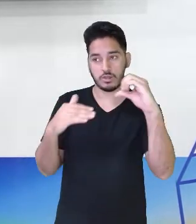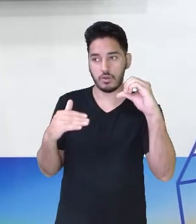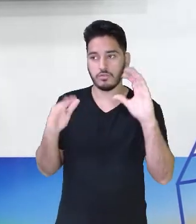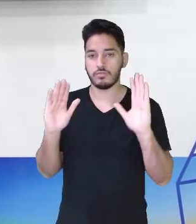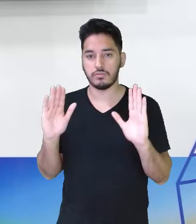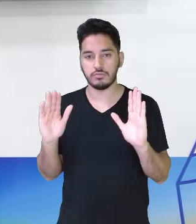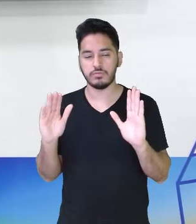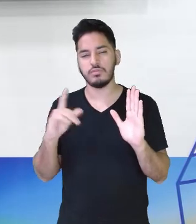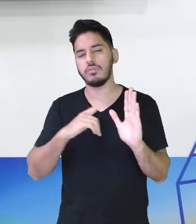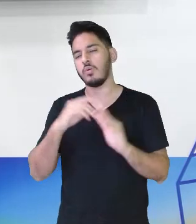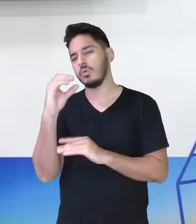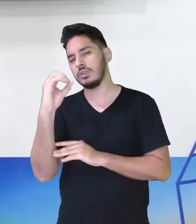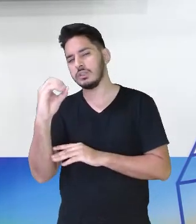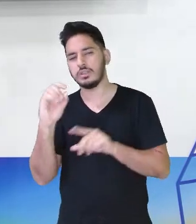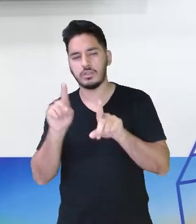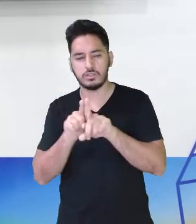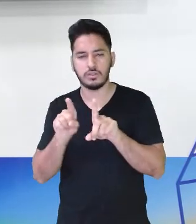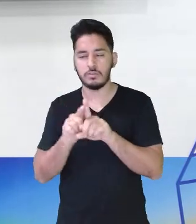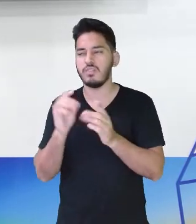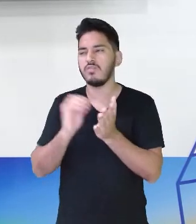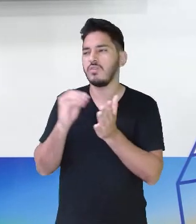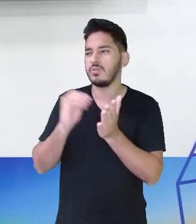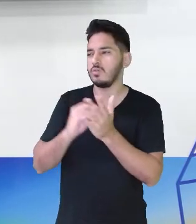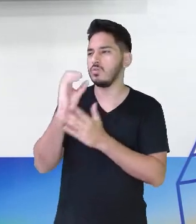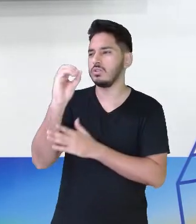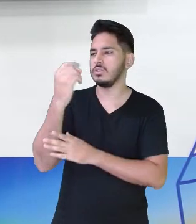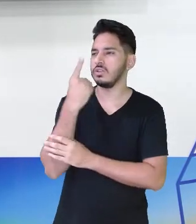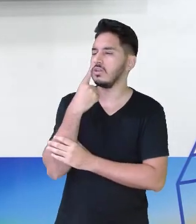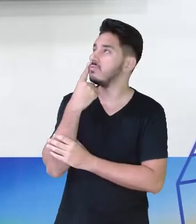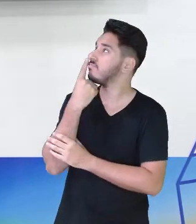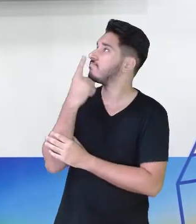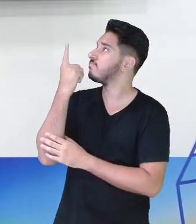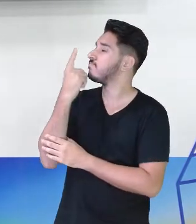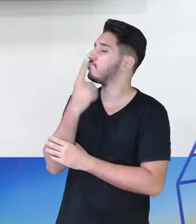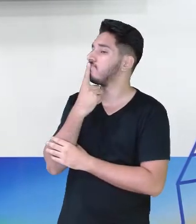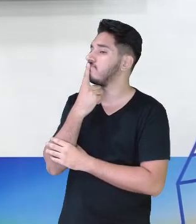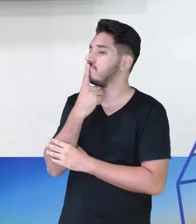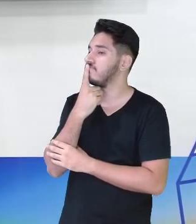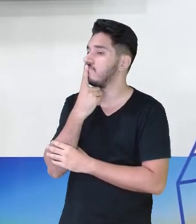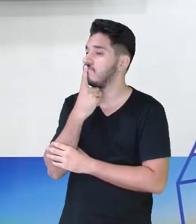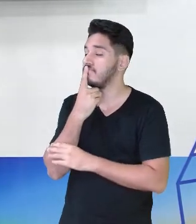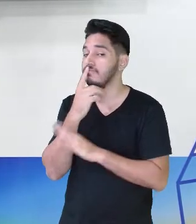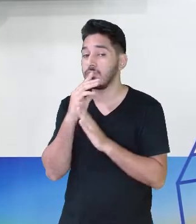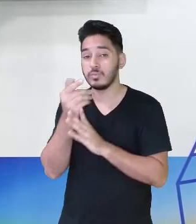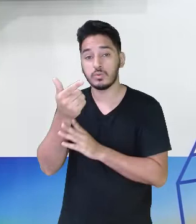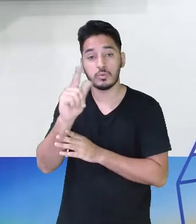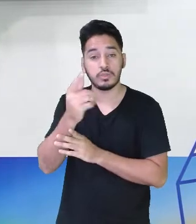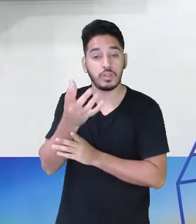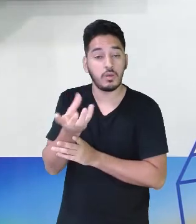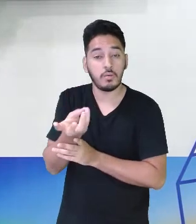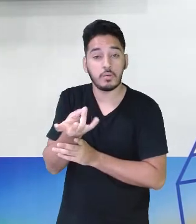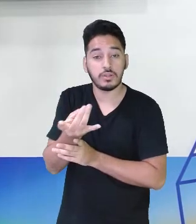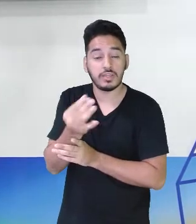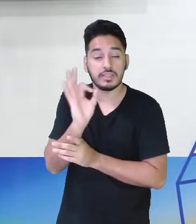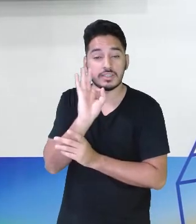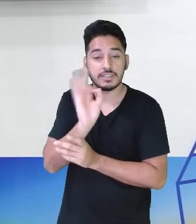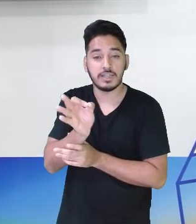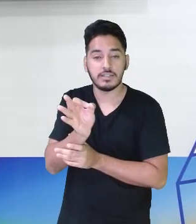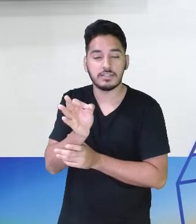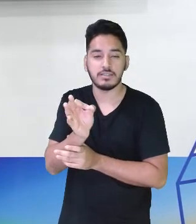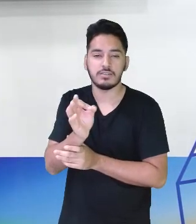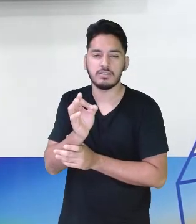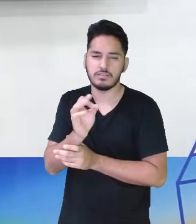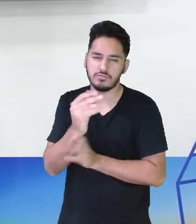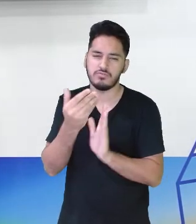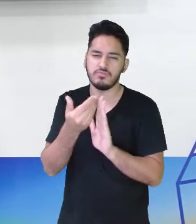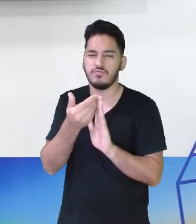9. A gente tem o 0 também, né? Faltou o 0 aqui. Mas como não existe uma quantidade exata, a gente deixa um